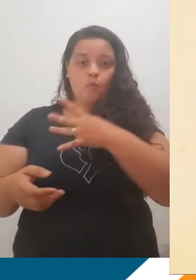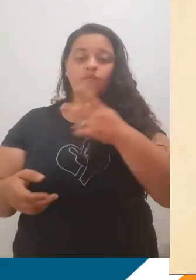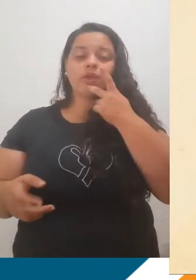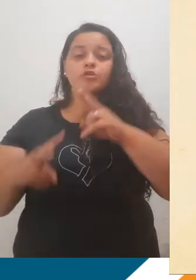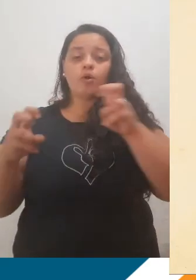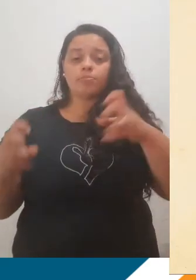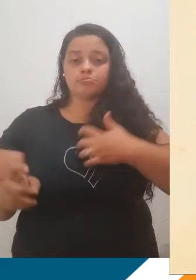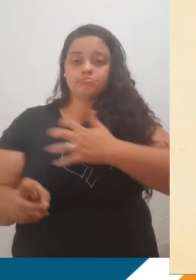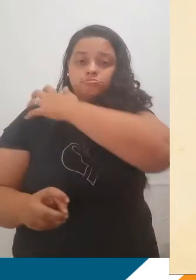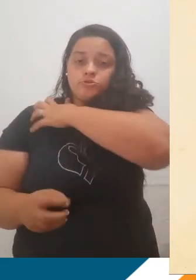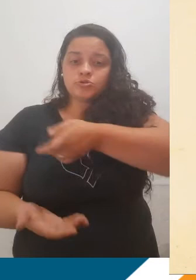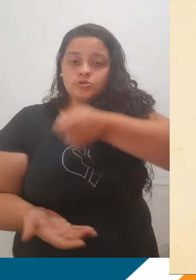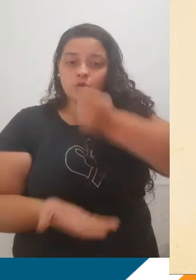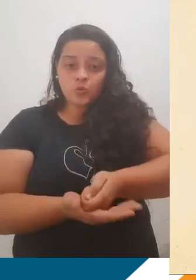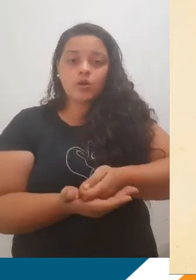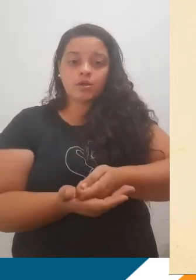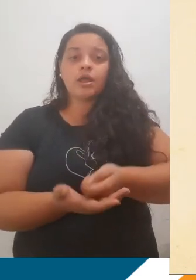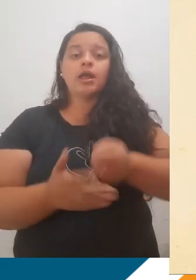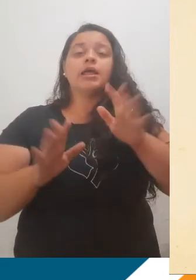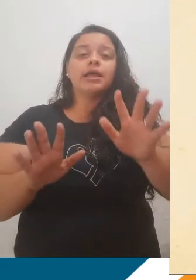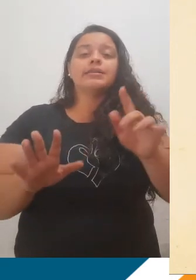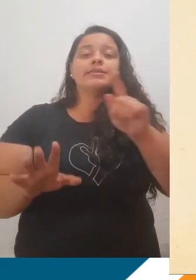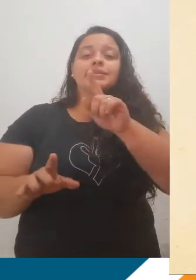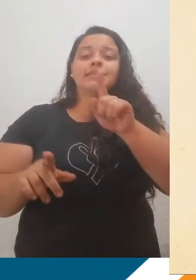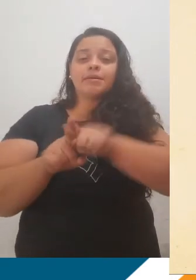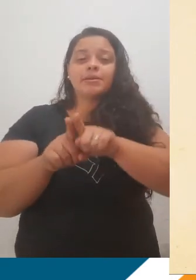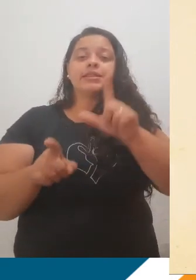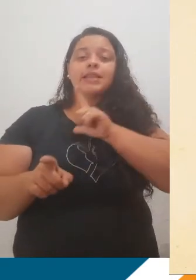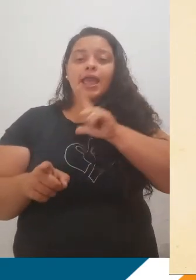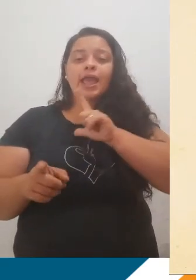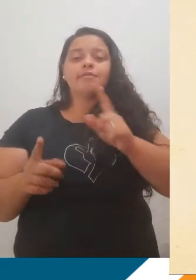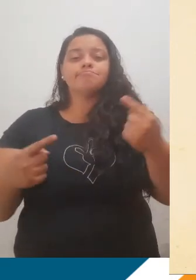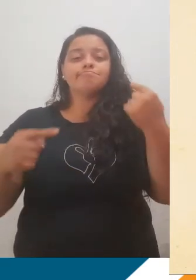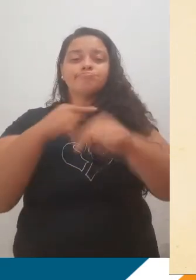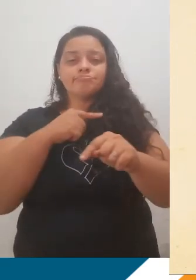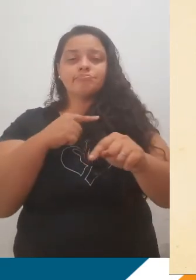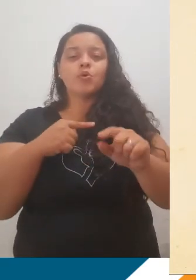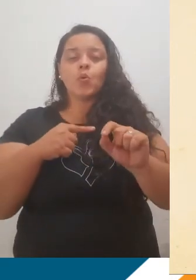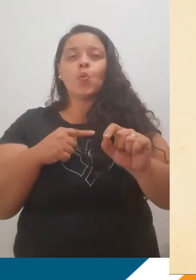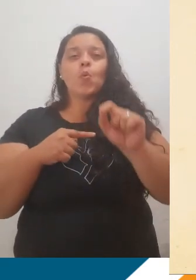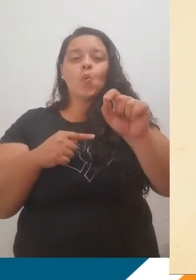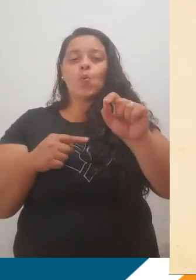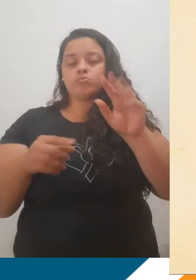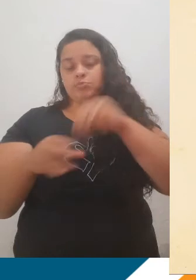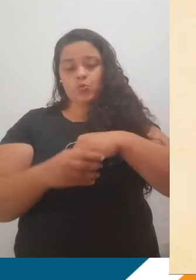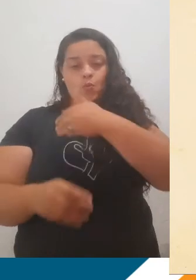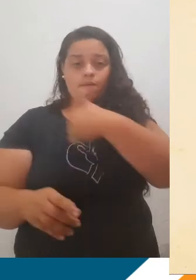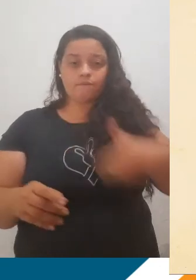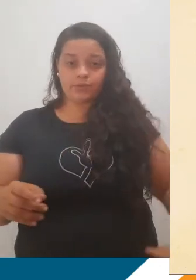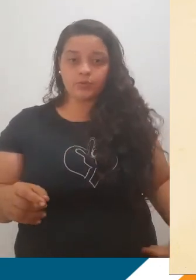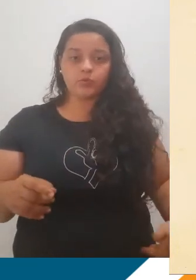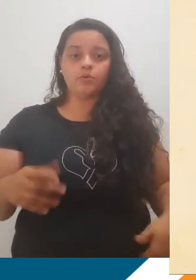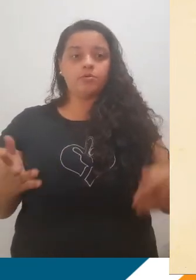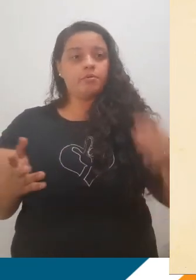ditadura varguista, e a gente tem uma contradição entre a política interna e a política externa dentro desse governo do Vargas, onde